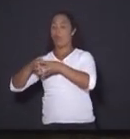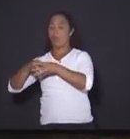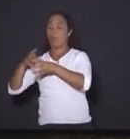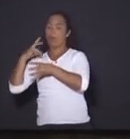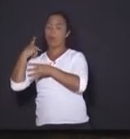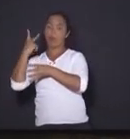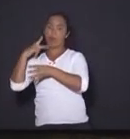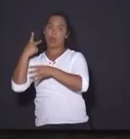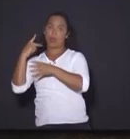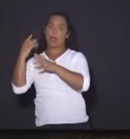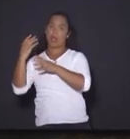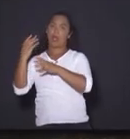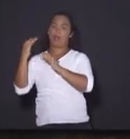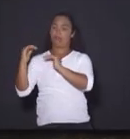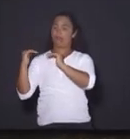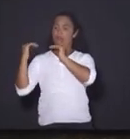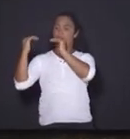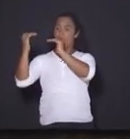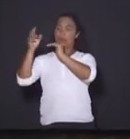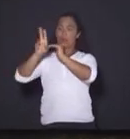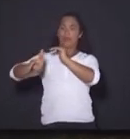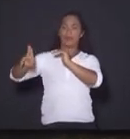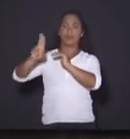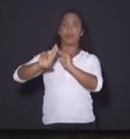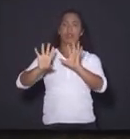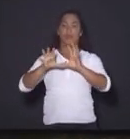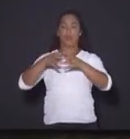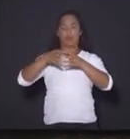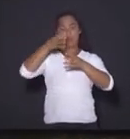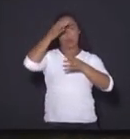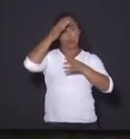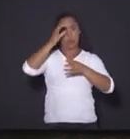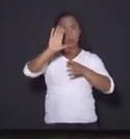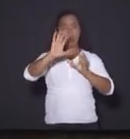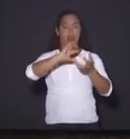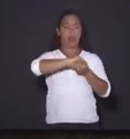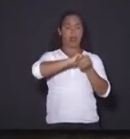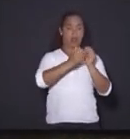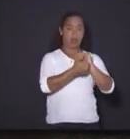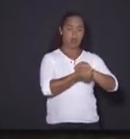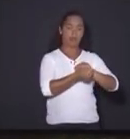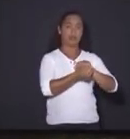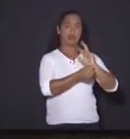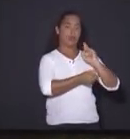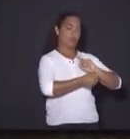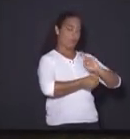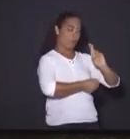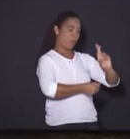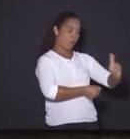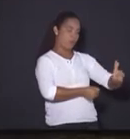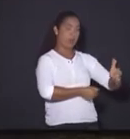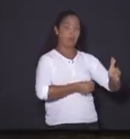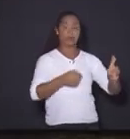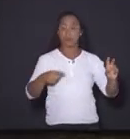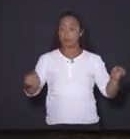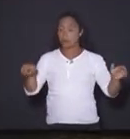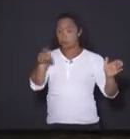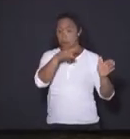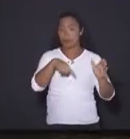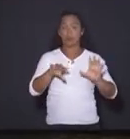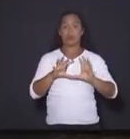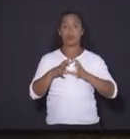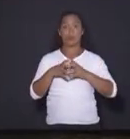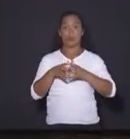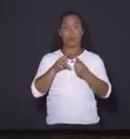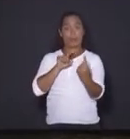acadêmicos culturais religiosos e artísticos que tem o objetivo explícito de